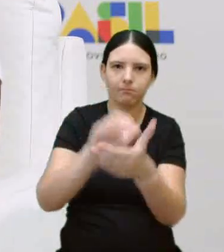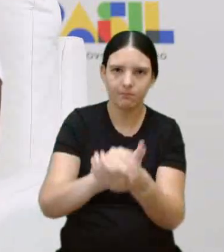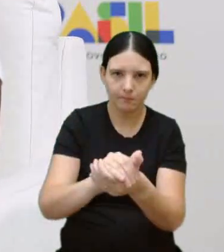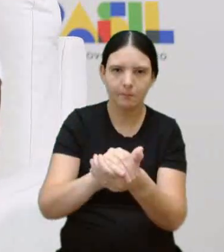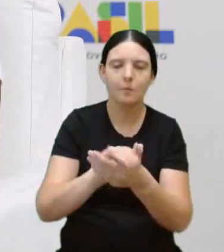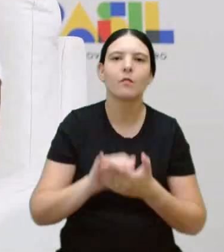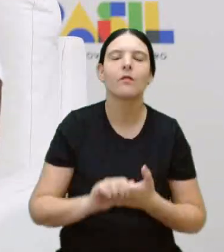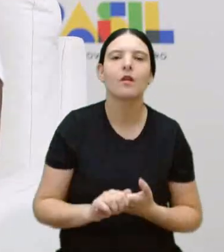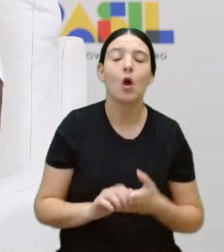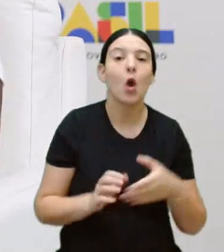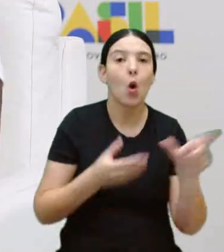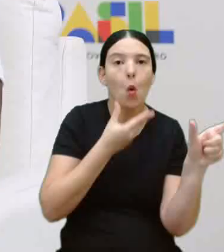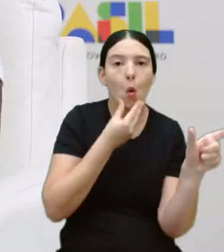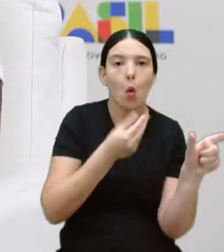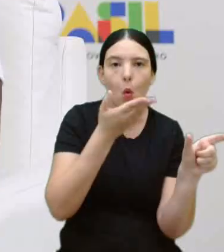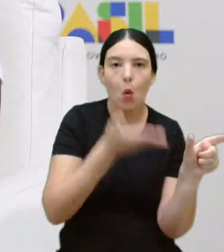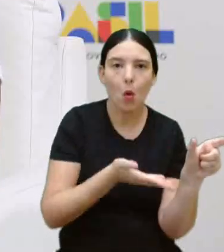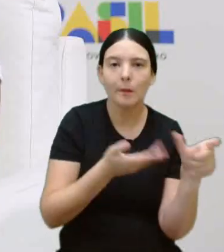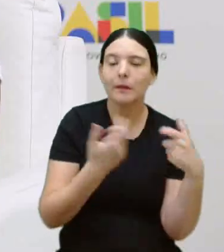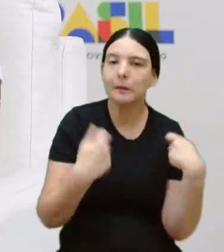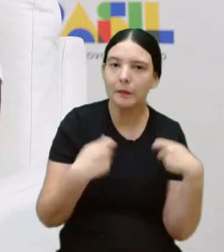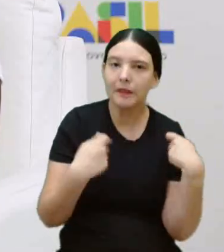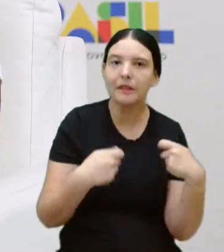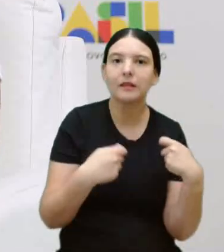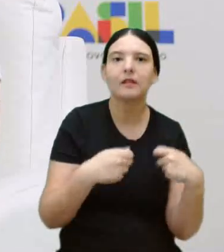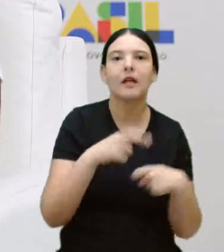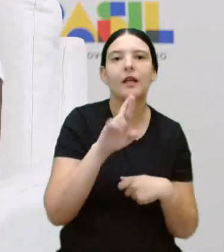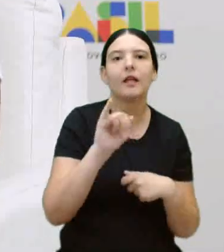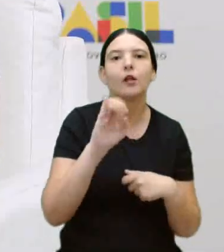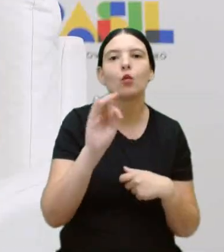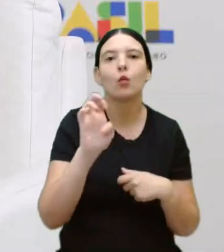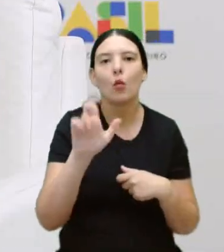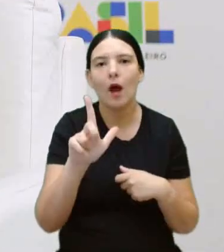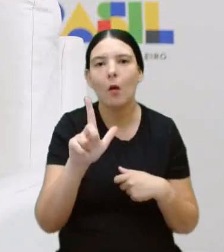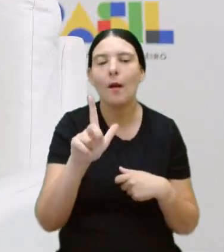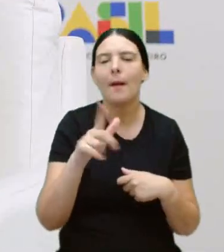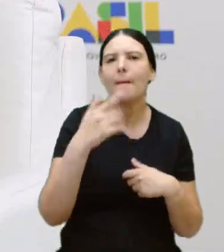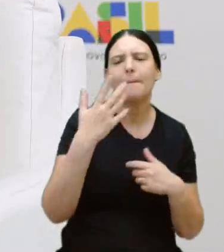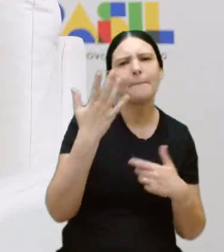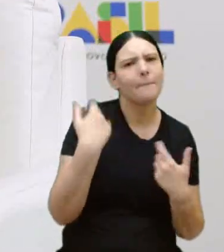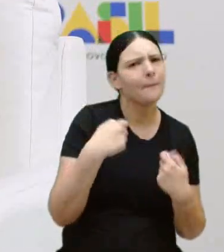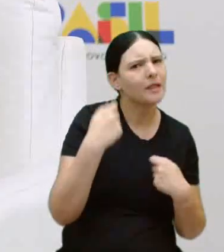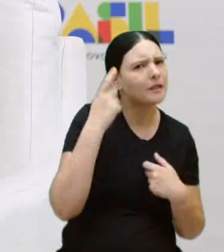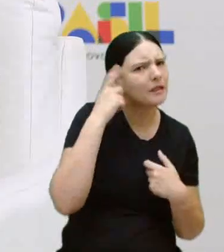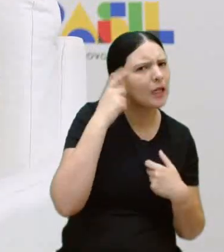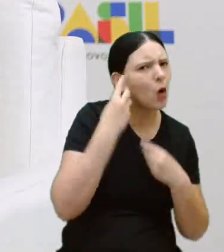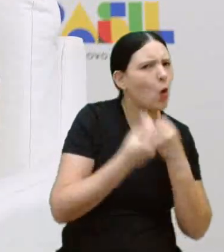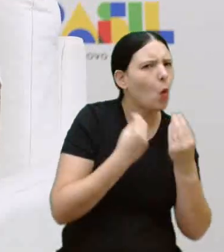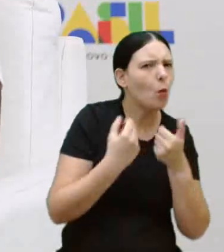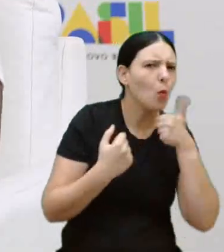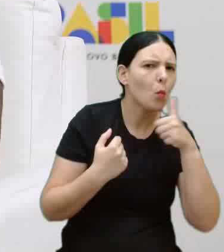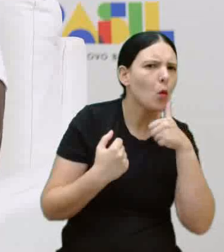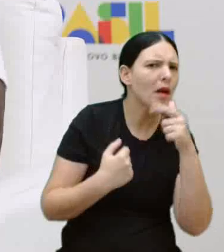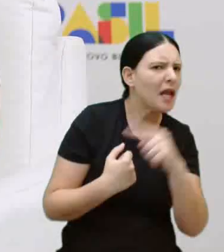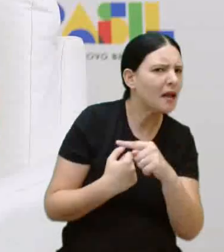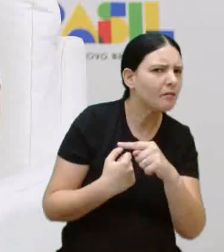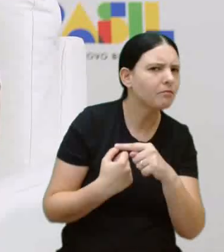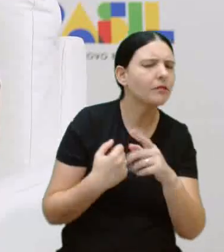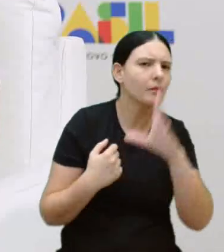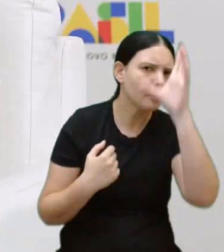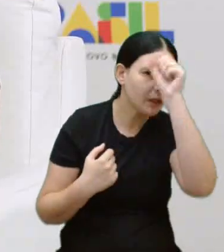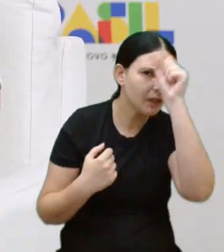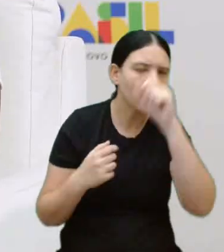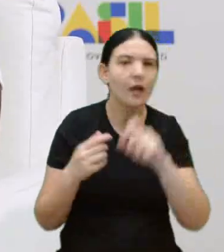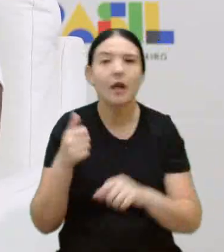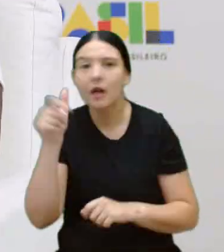que fazer um ritual para ele aprender como é viver como se fosse uma mulher. E ela faz um ritual para aprender a viver como se fosse